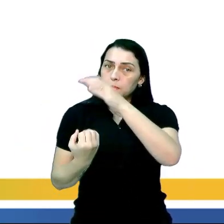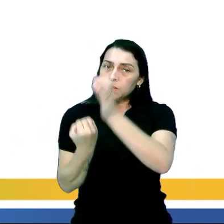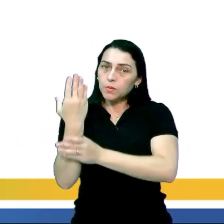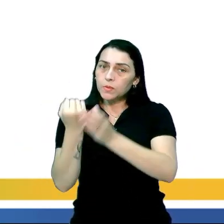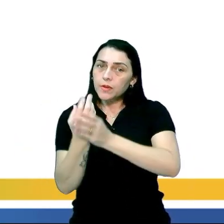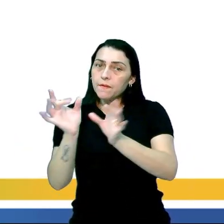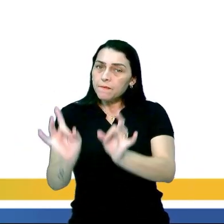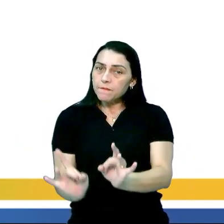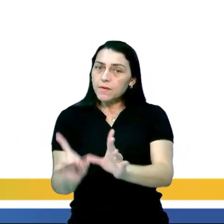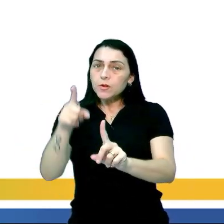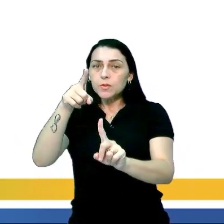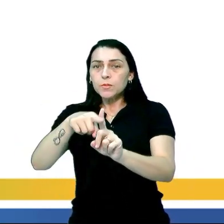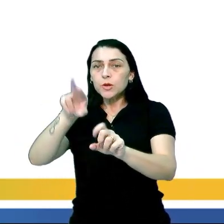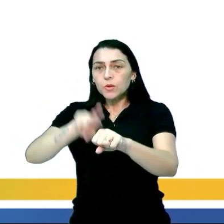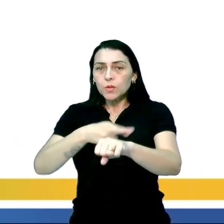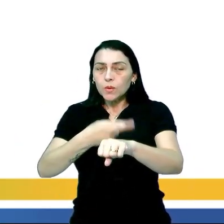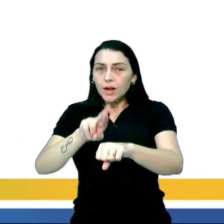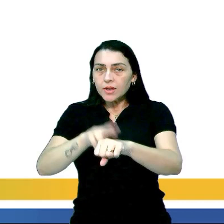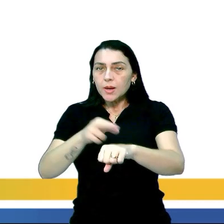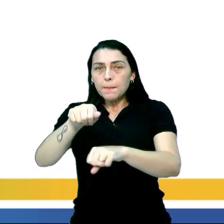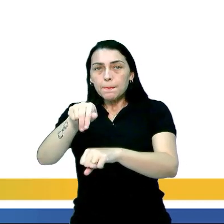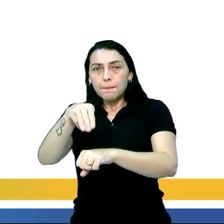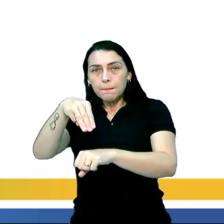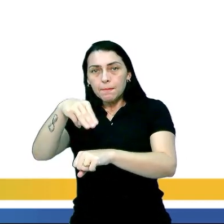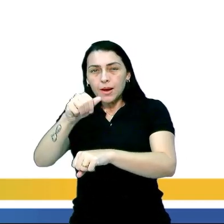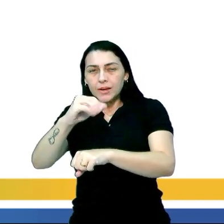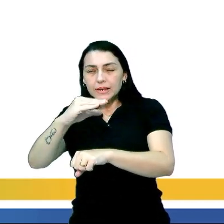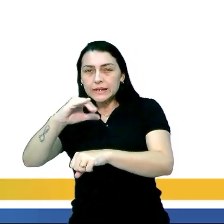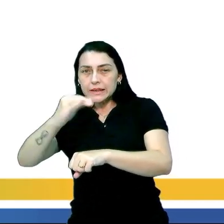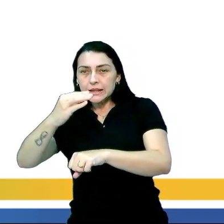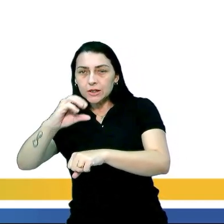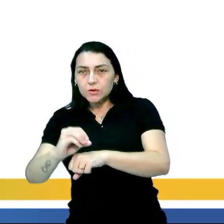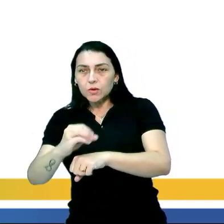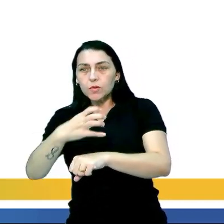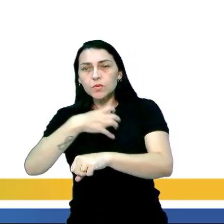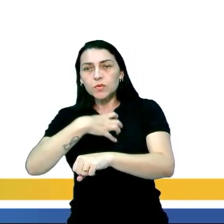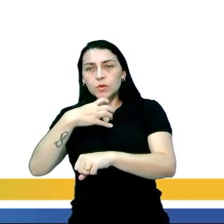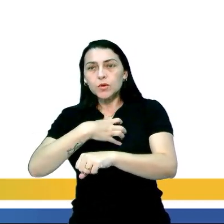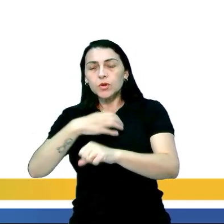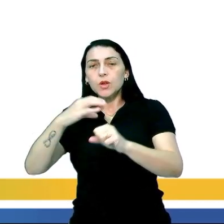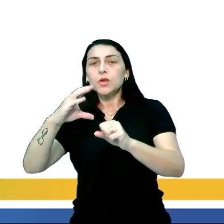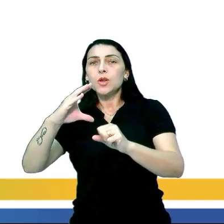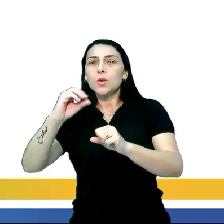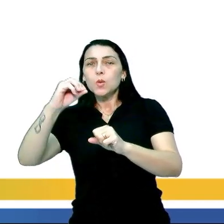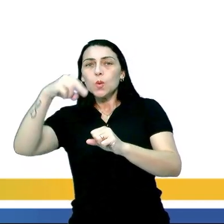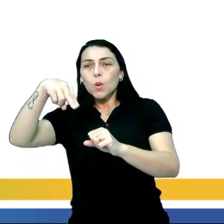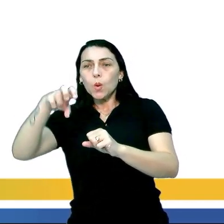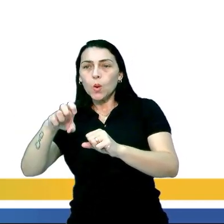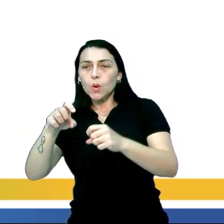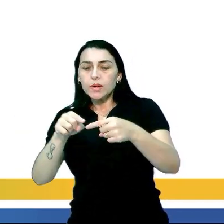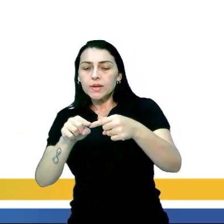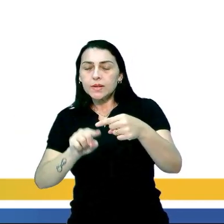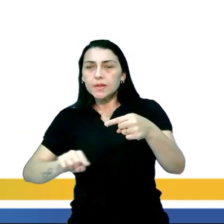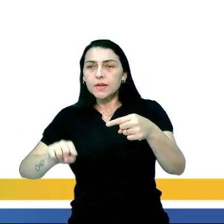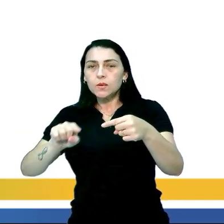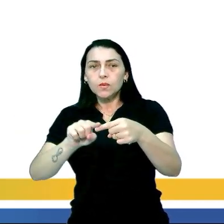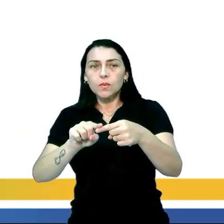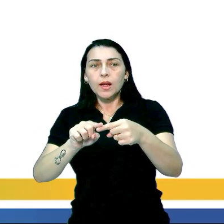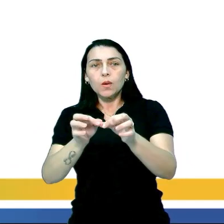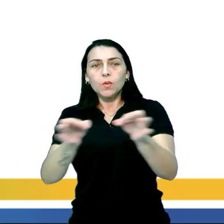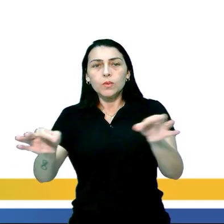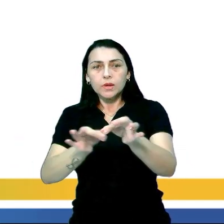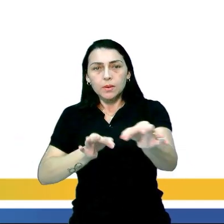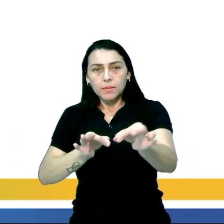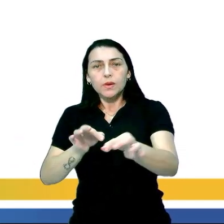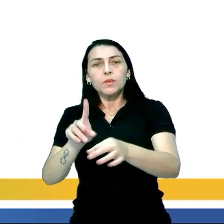empresa produz e vende um tipo de chocolate maciço em formato de cone circular reto, com as medidas